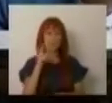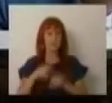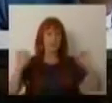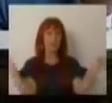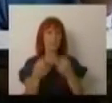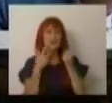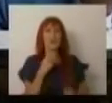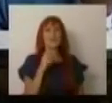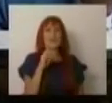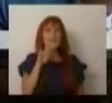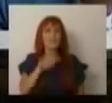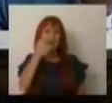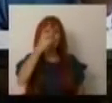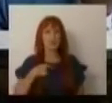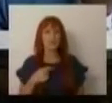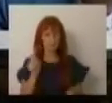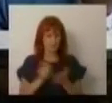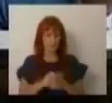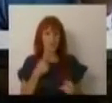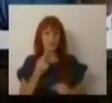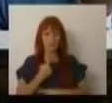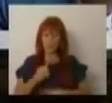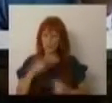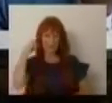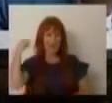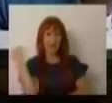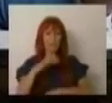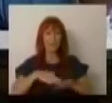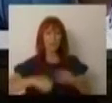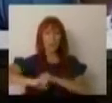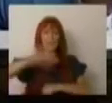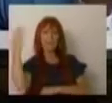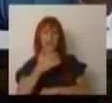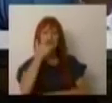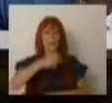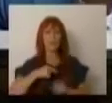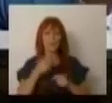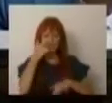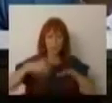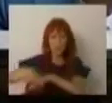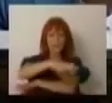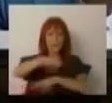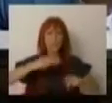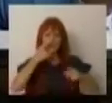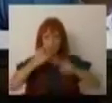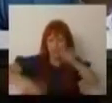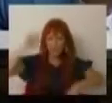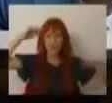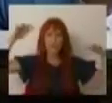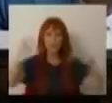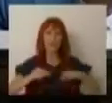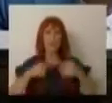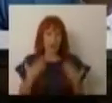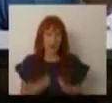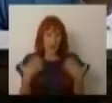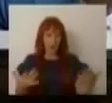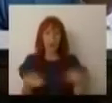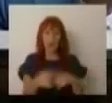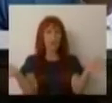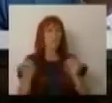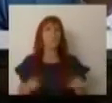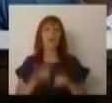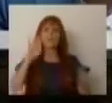cerca de 30 mil pessoas, registou e denunciou crimes cometidos contra os direitos humanos, de migrantes, de refugiados e que neste momento não